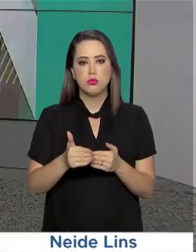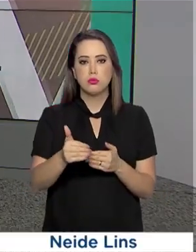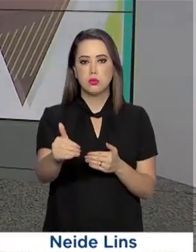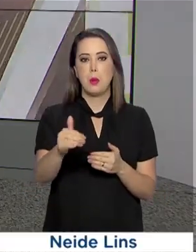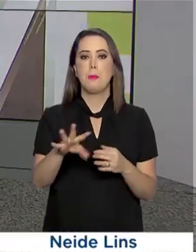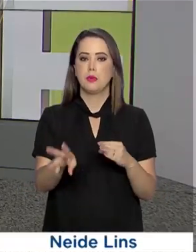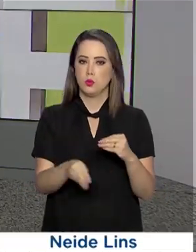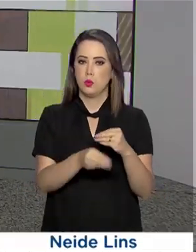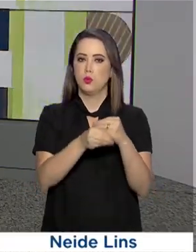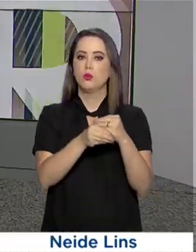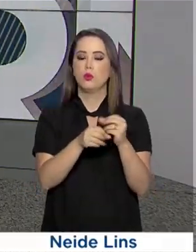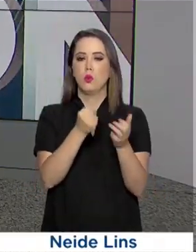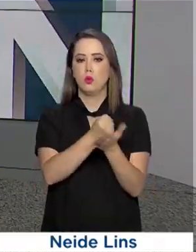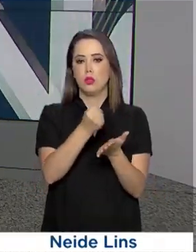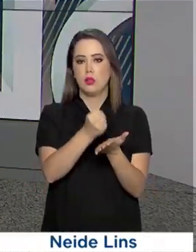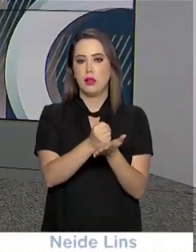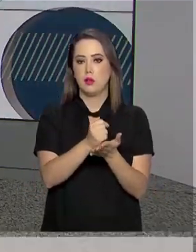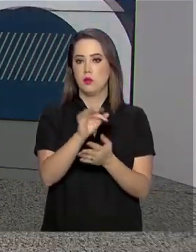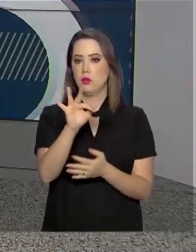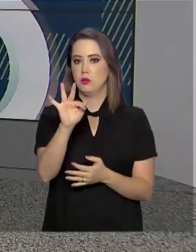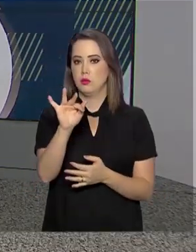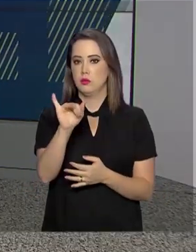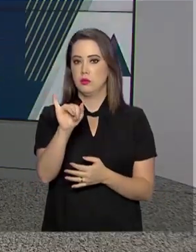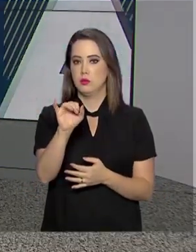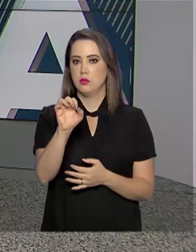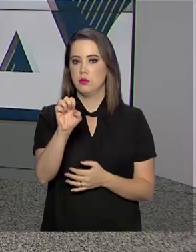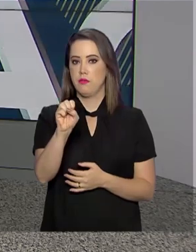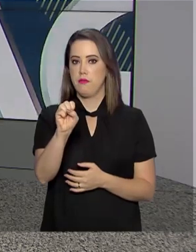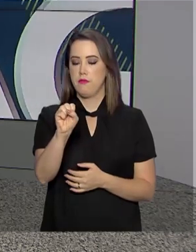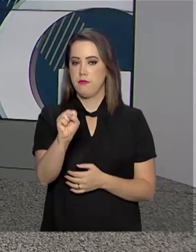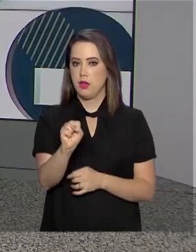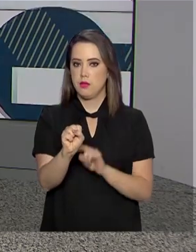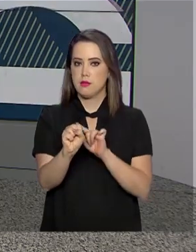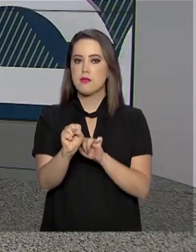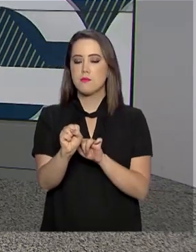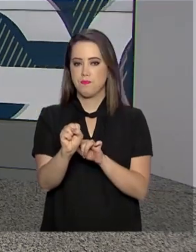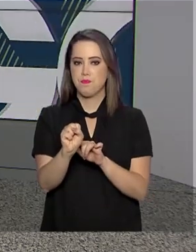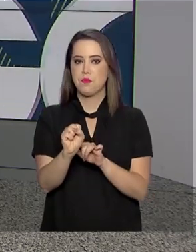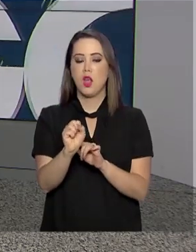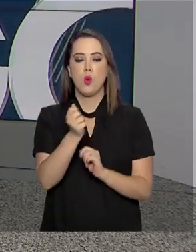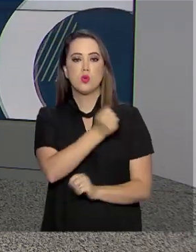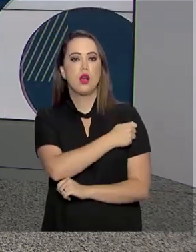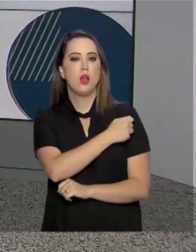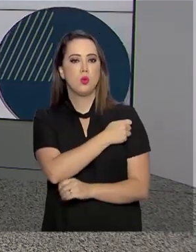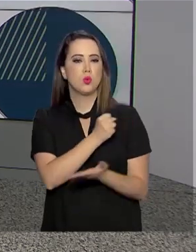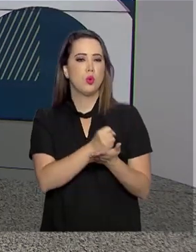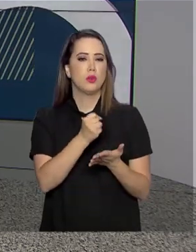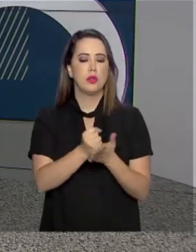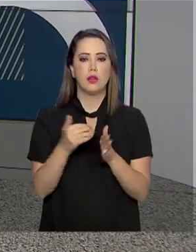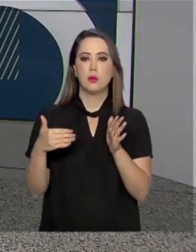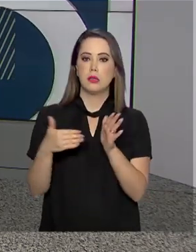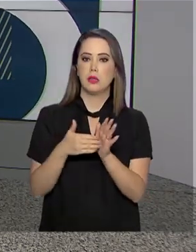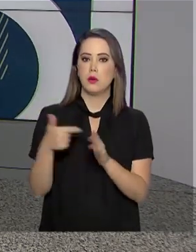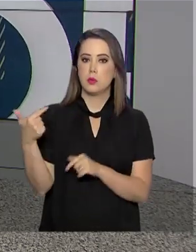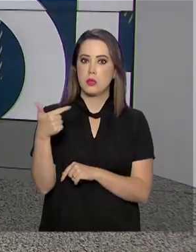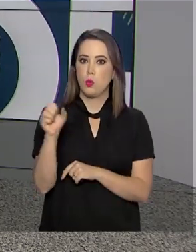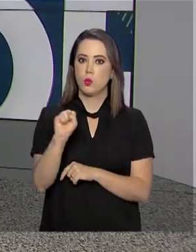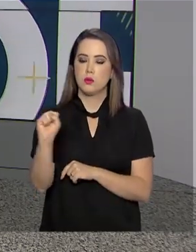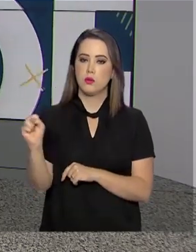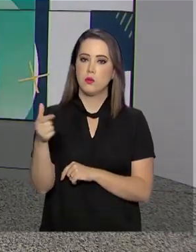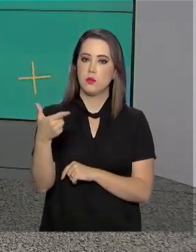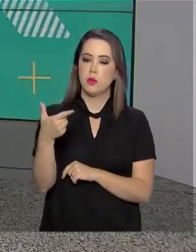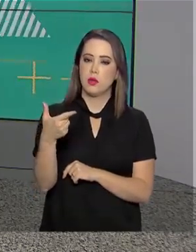dos contratos do fies o fundo de financiamento estudantil os estudantes com contratos firmados até o segundo semestre de